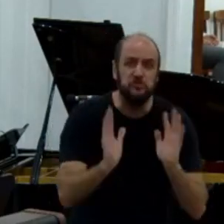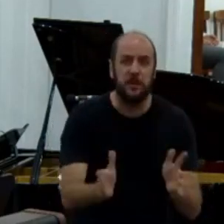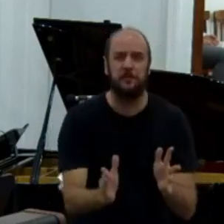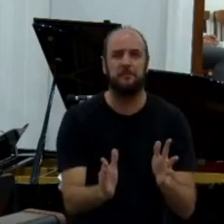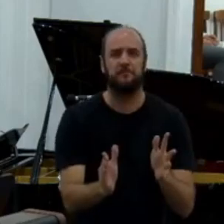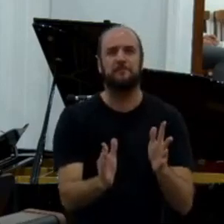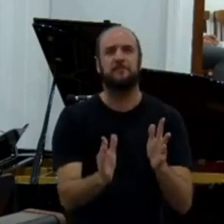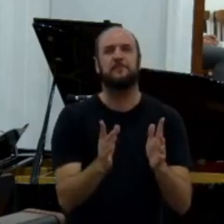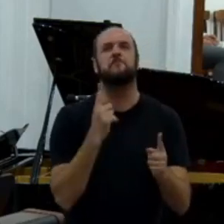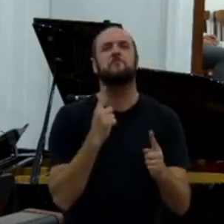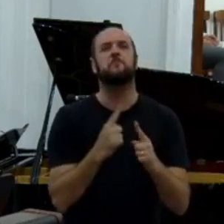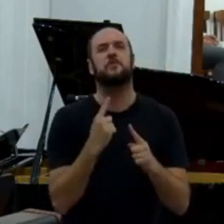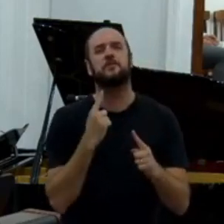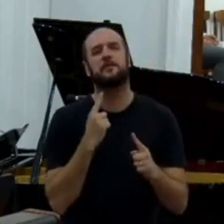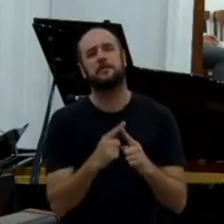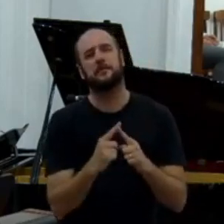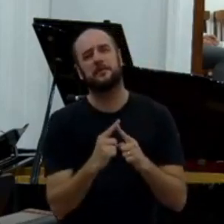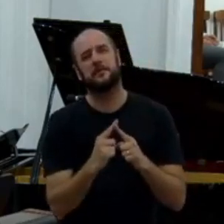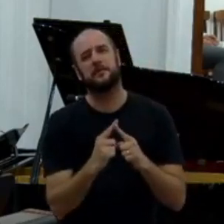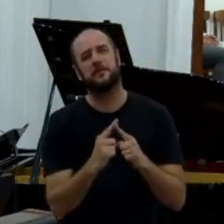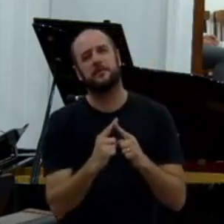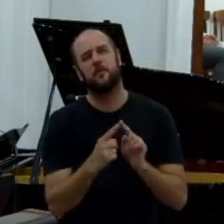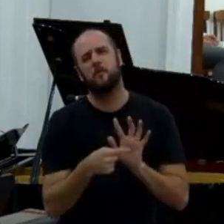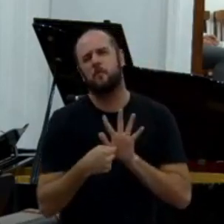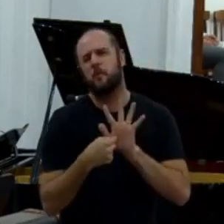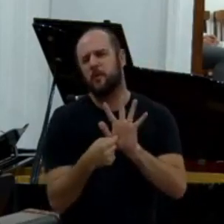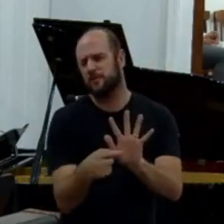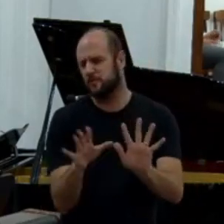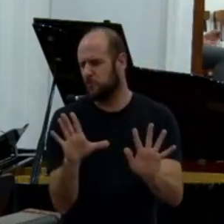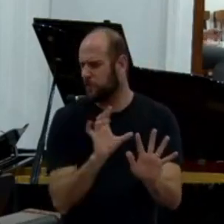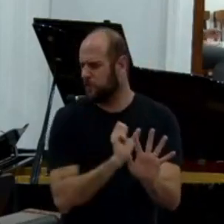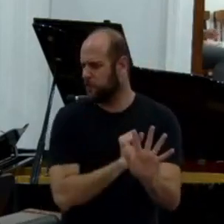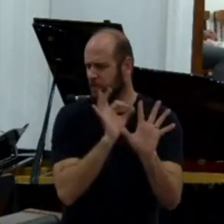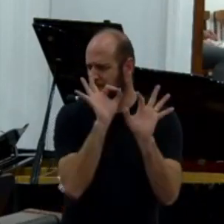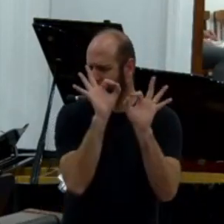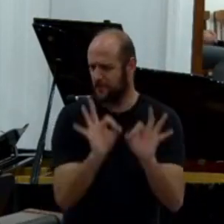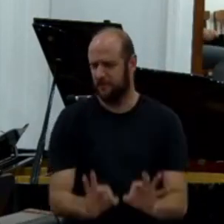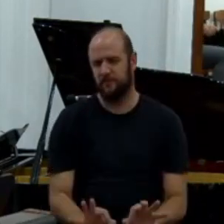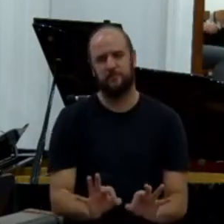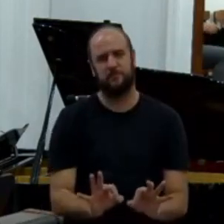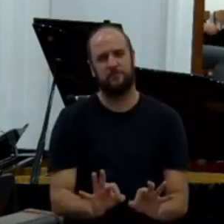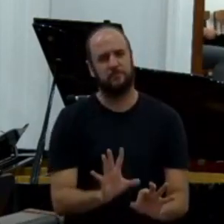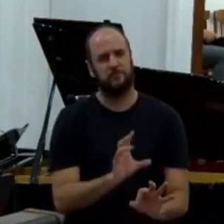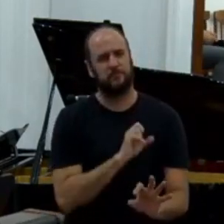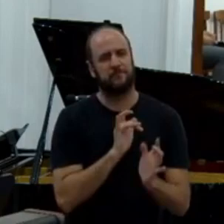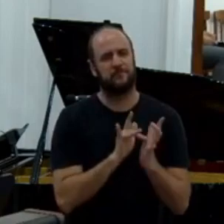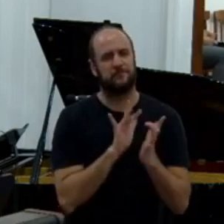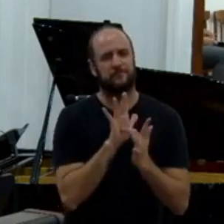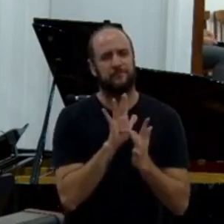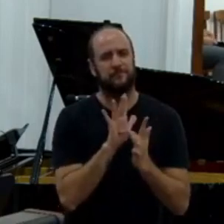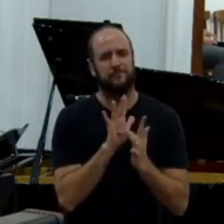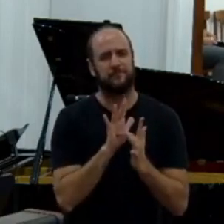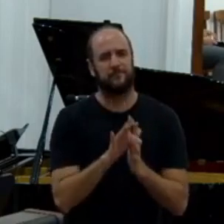causa de uma expressão genuína de amor, do amor de Cristo.